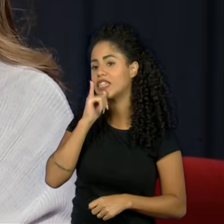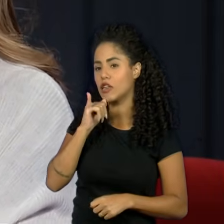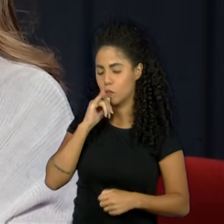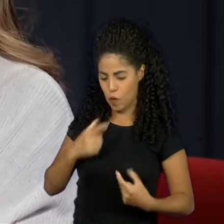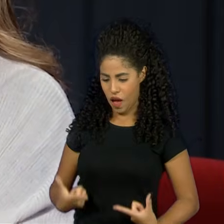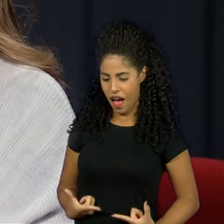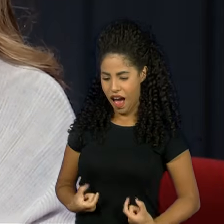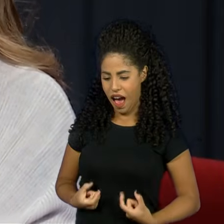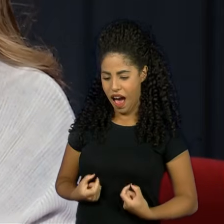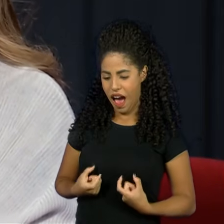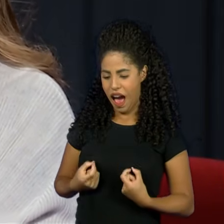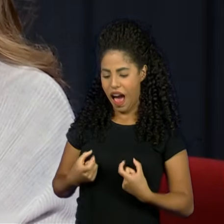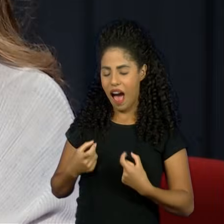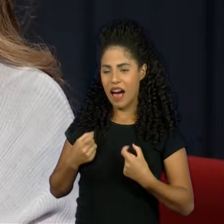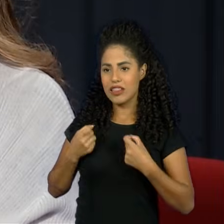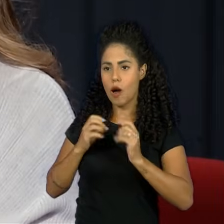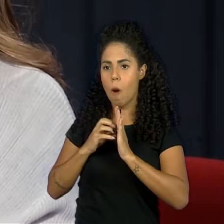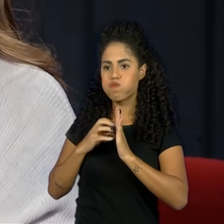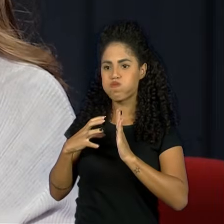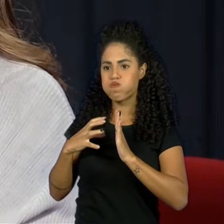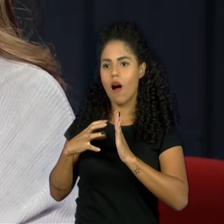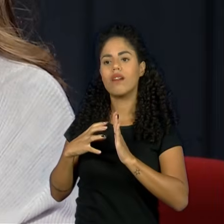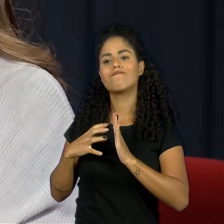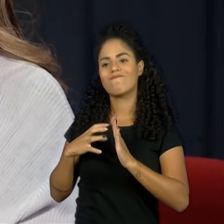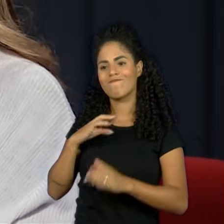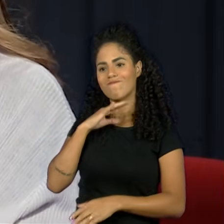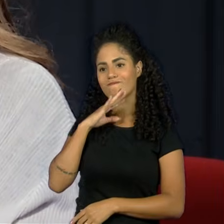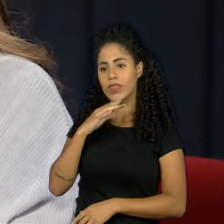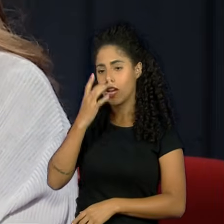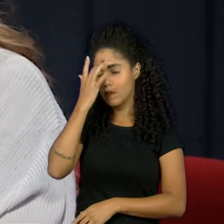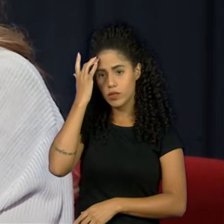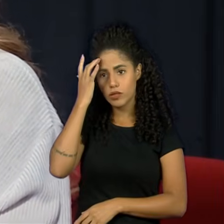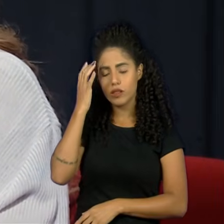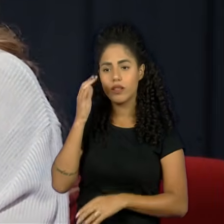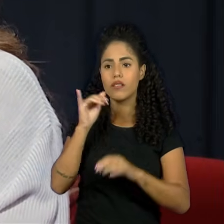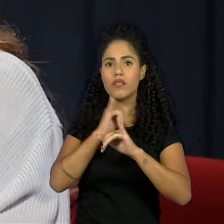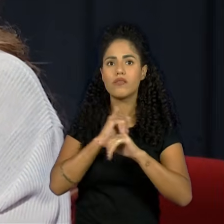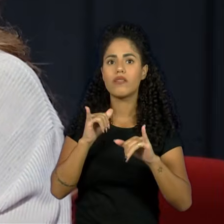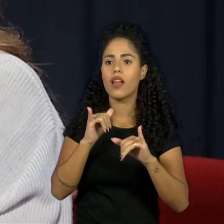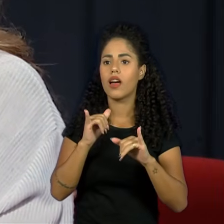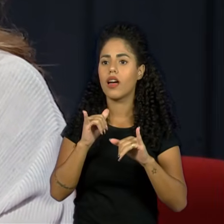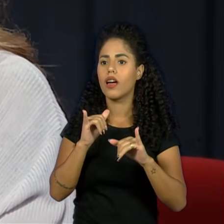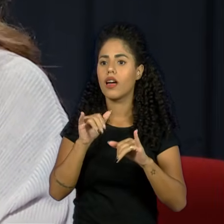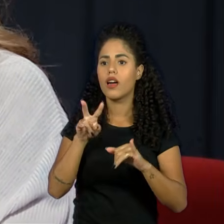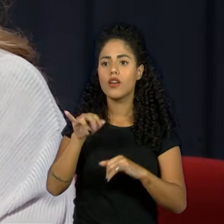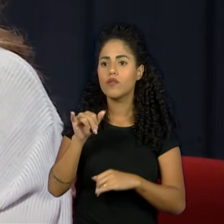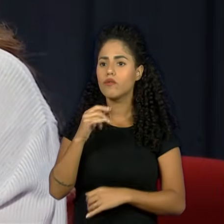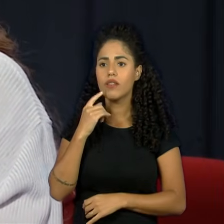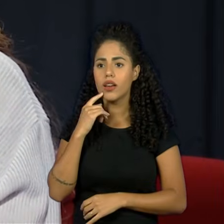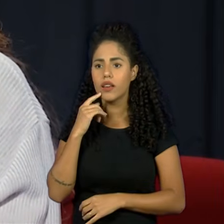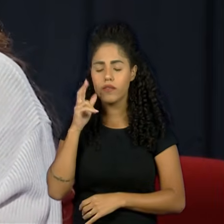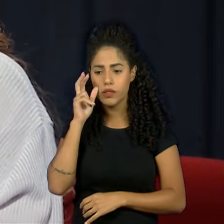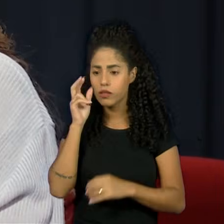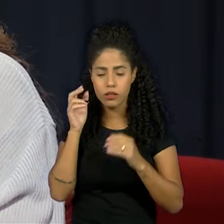né? Veio um tumor maligno, é câncer. Que a pessoa vai ouvir alguma coisa depois dessa palavra. Ela não vai